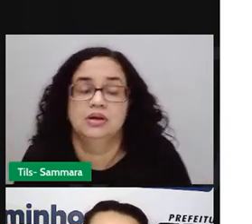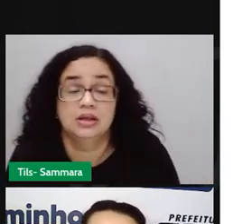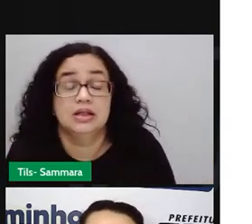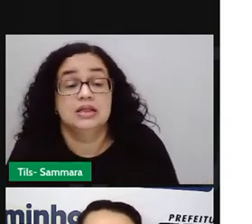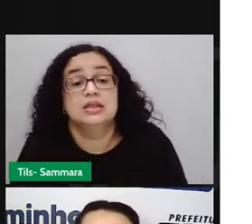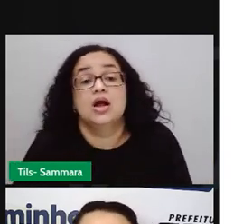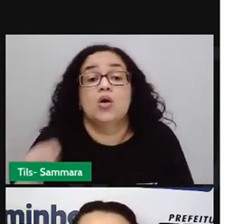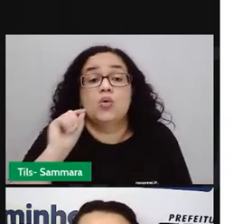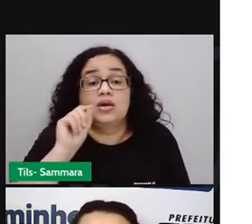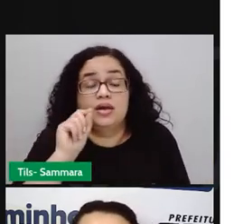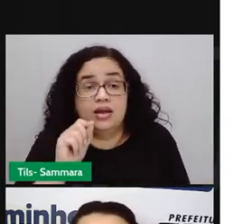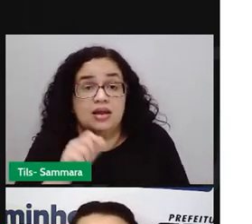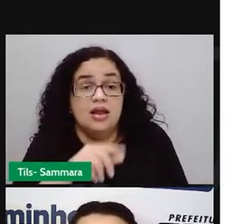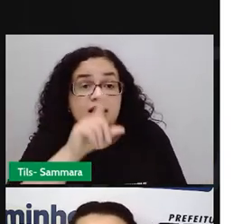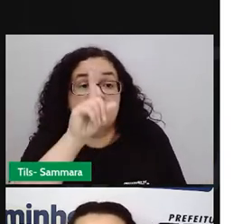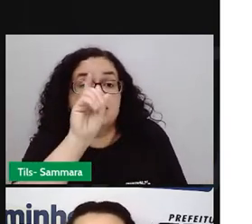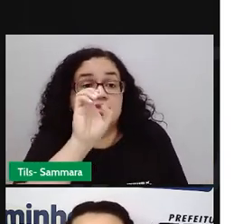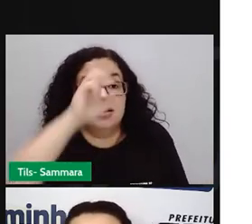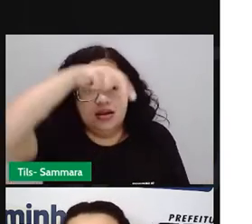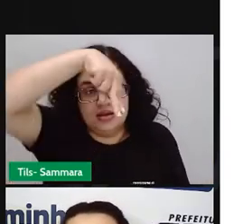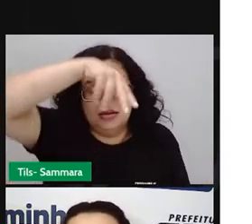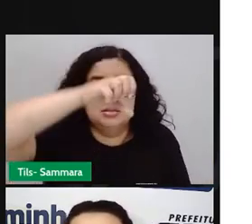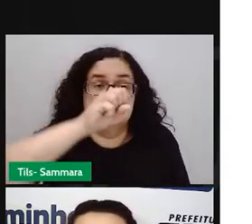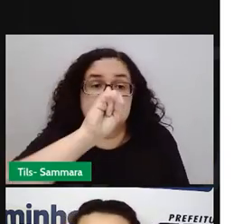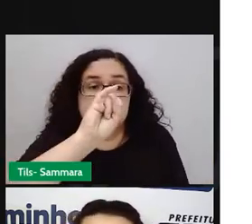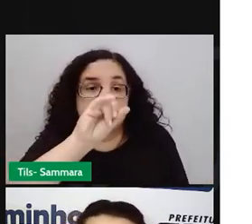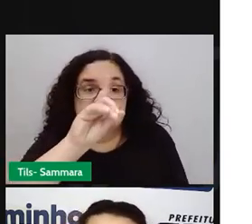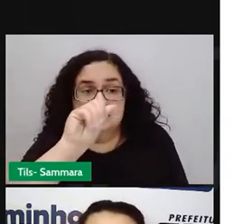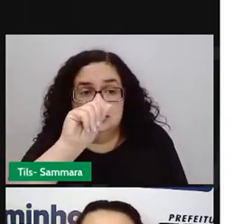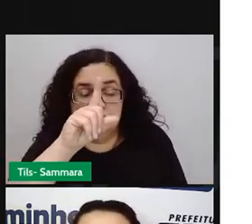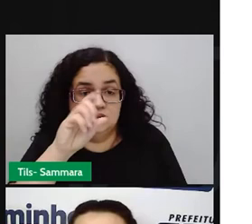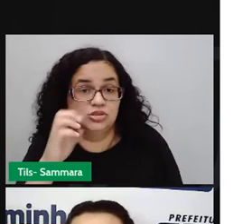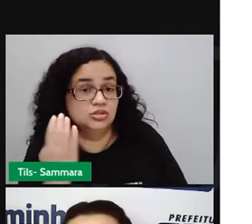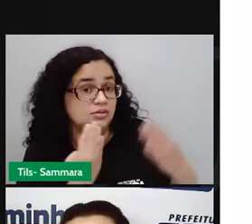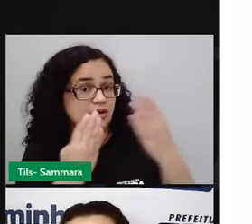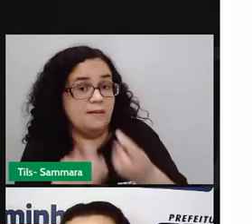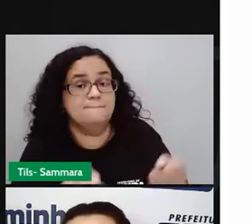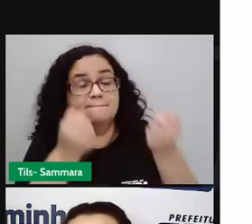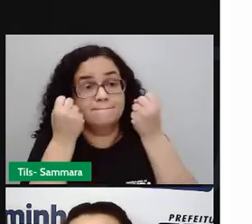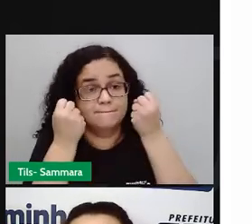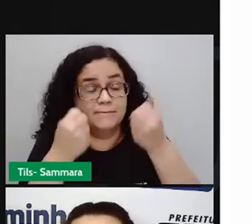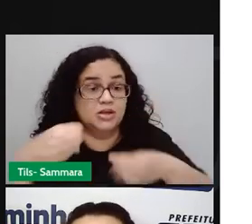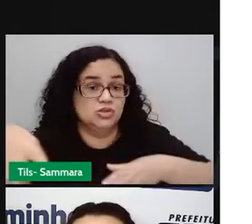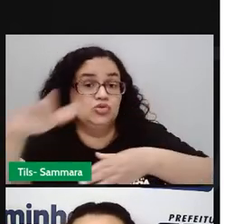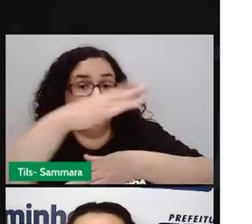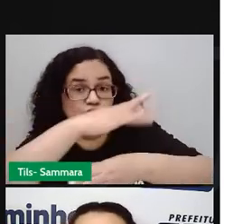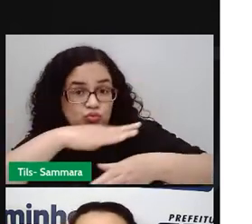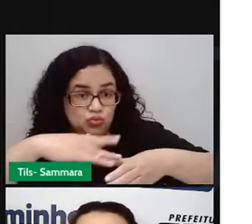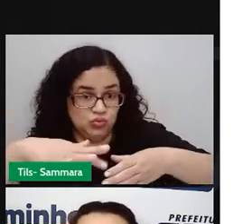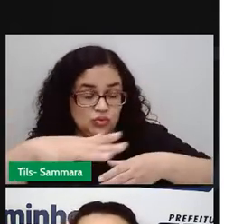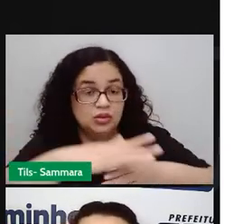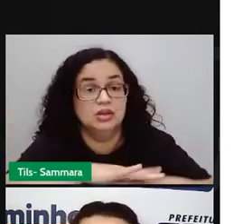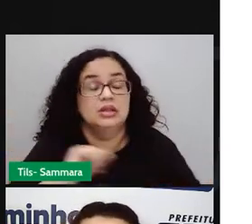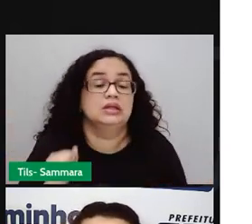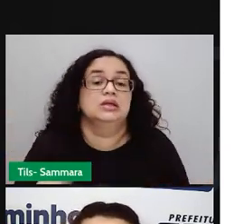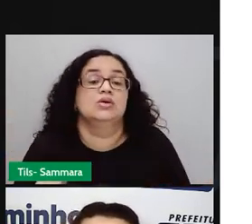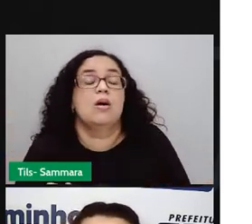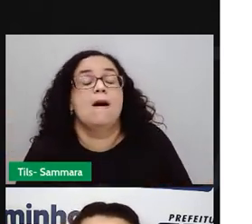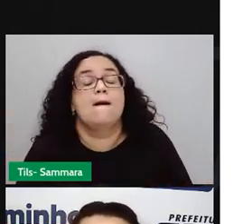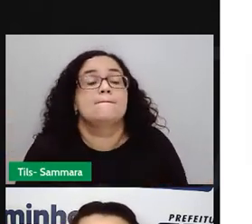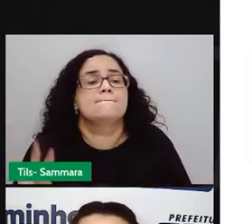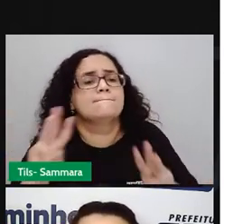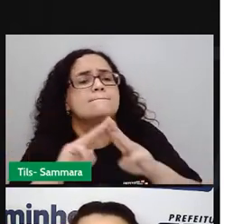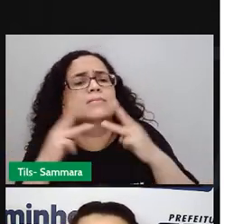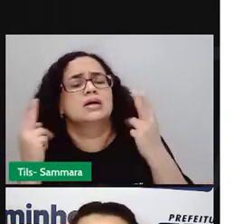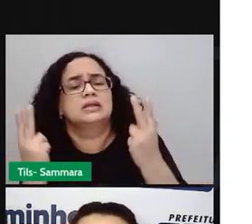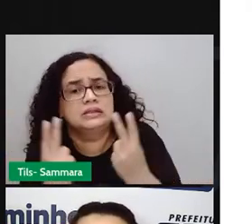A definição, a densidade aí é a relação entre peso e volume ocupado por uma matéria.